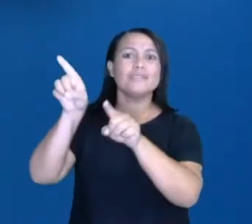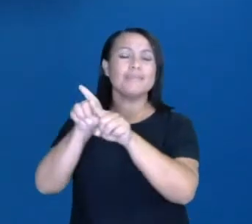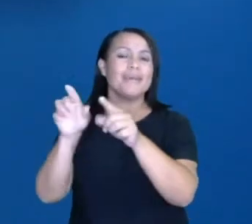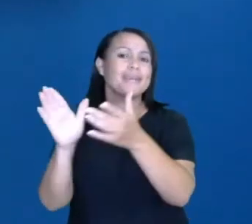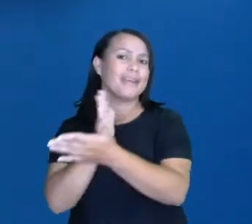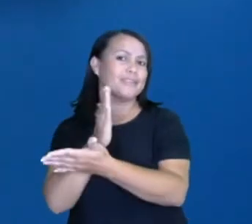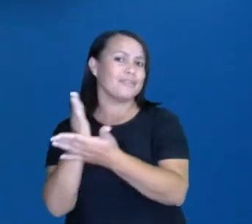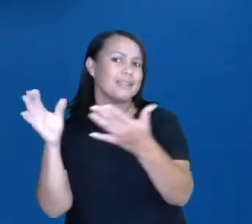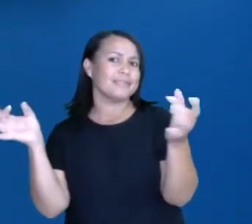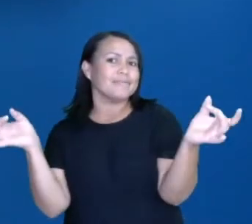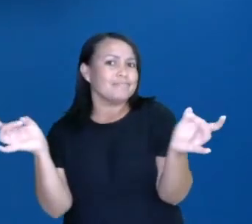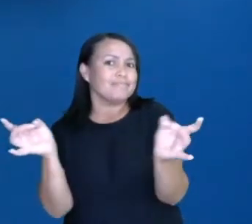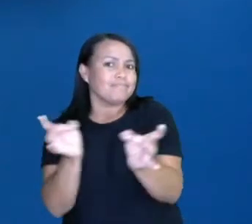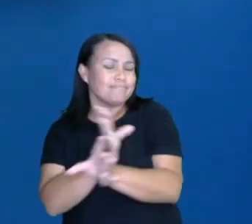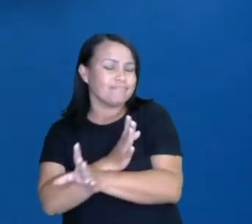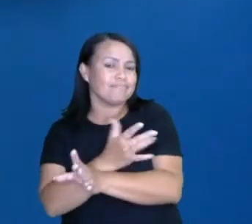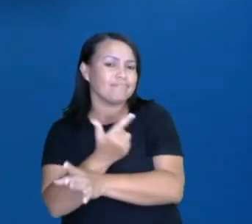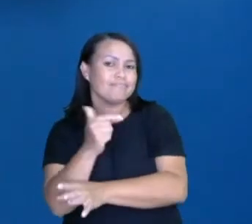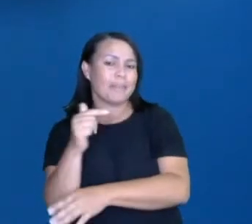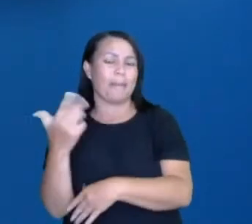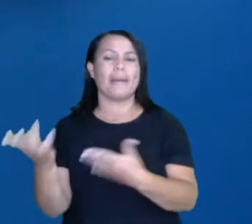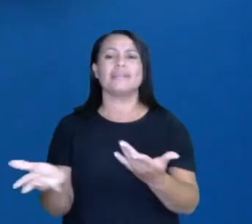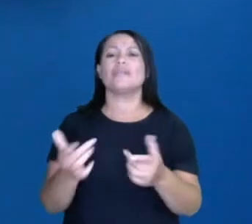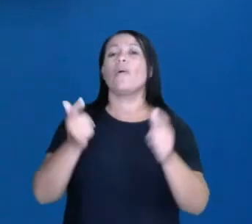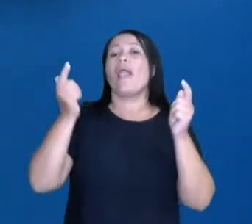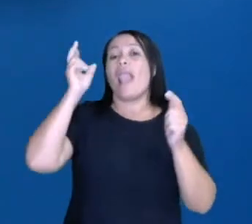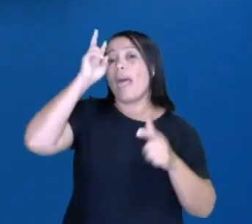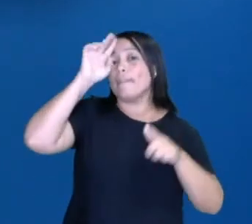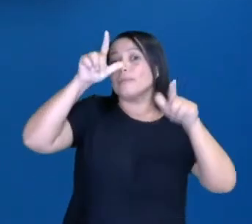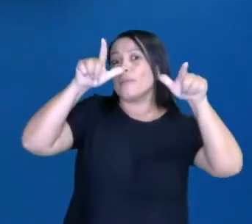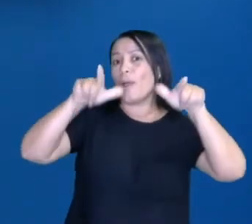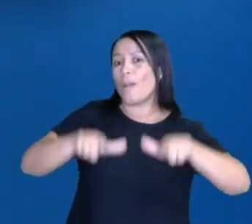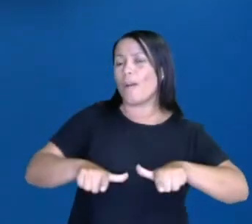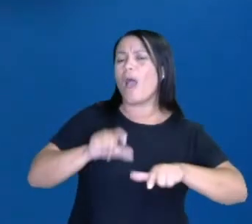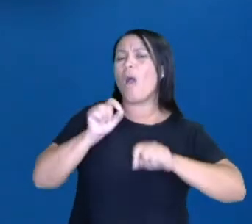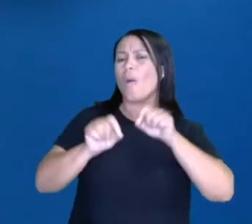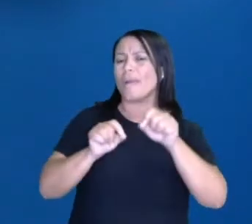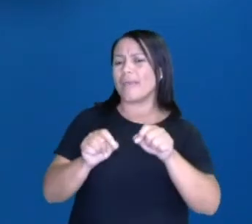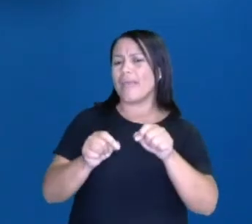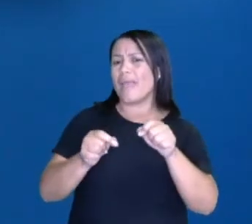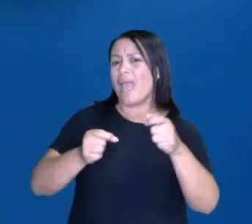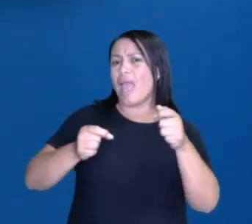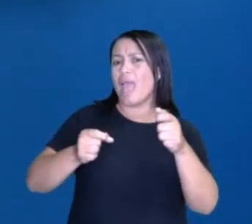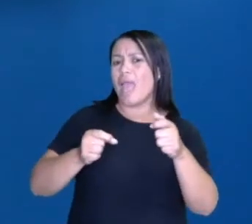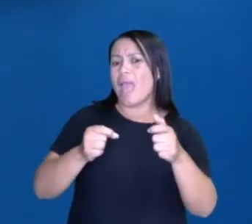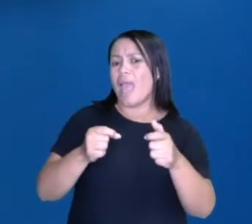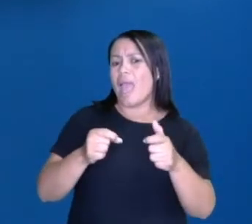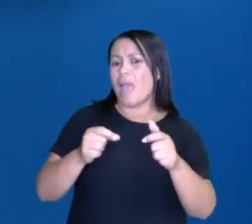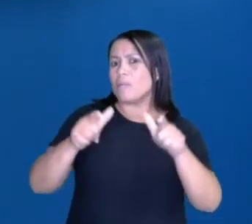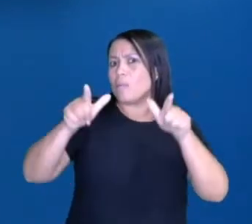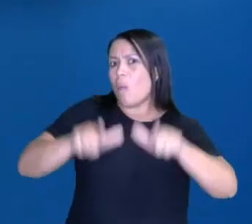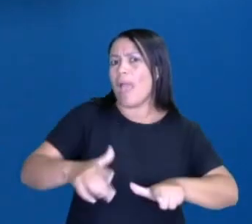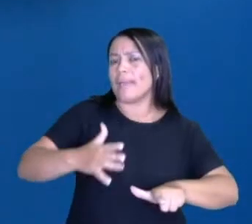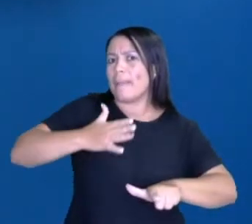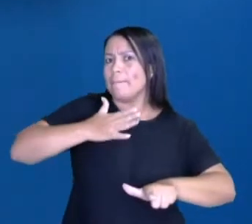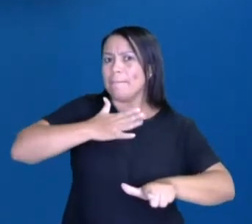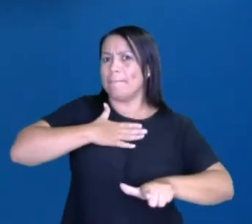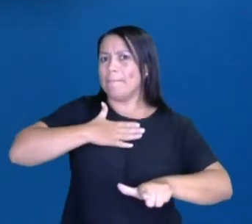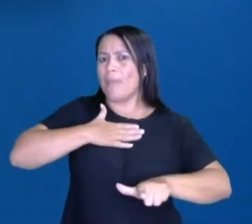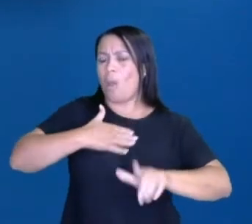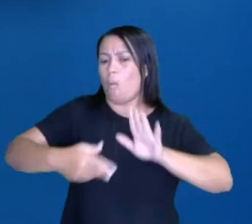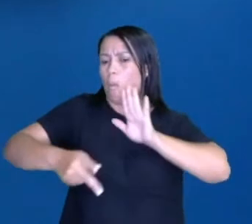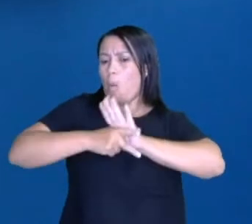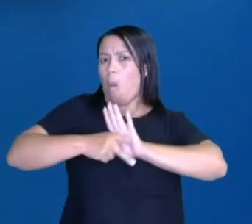de existir. Lembrando que lugar não é algo que lhe pertence, não é